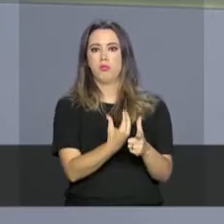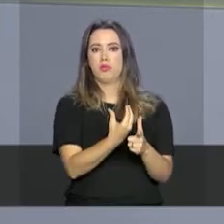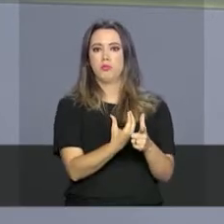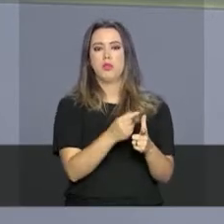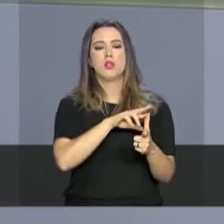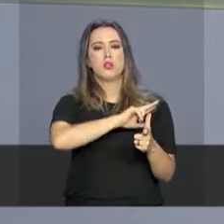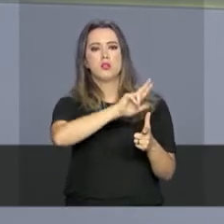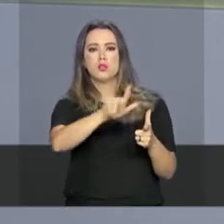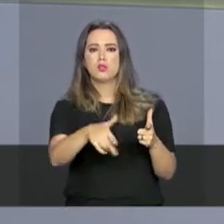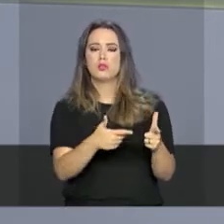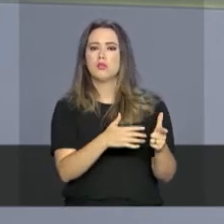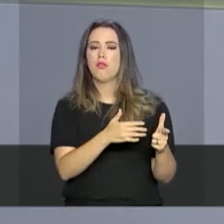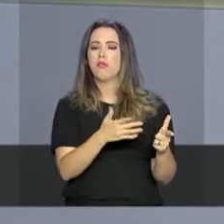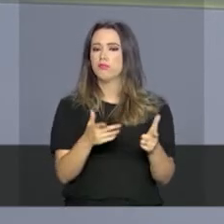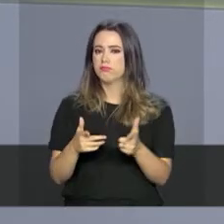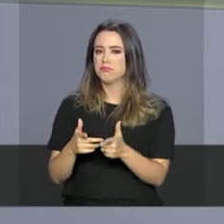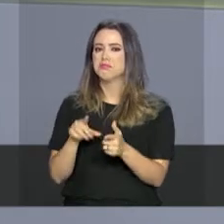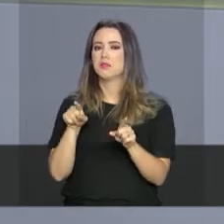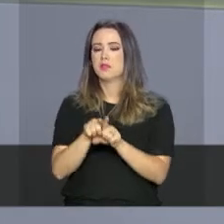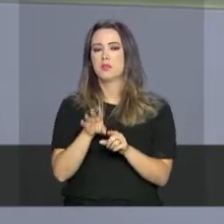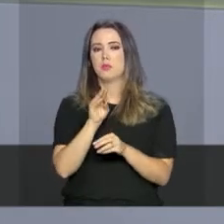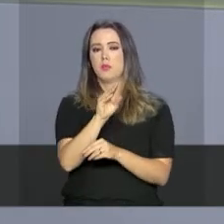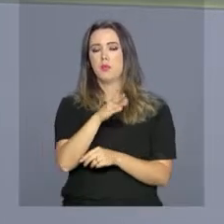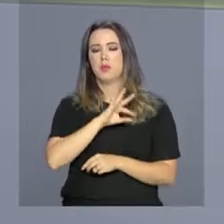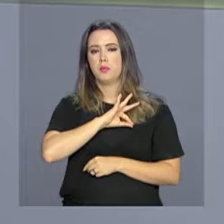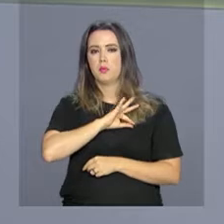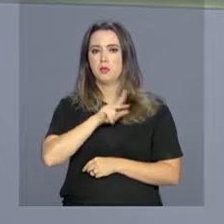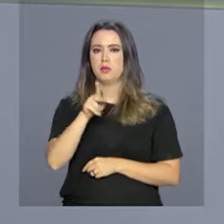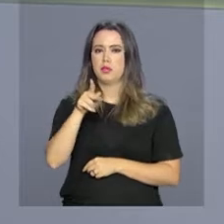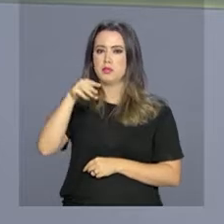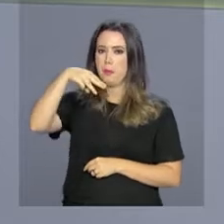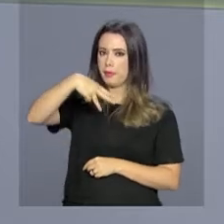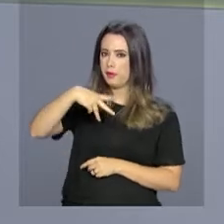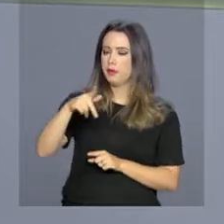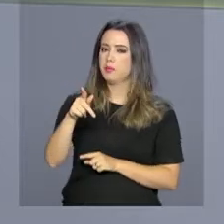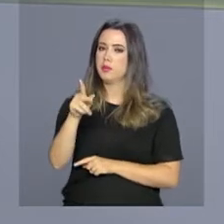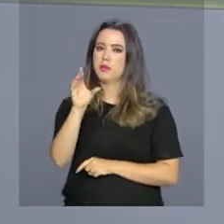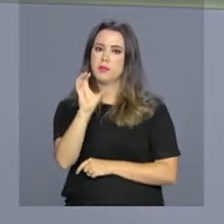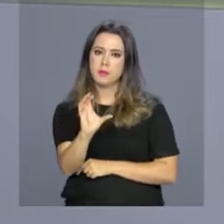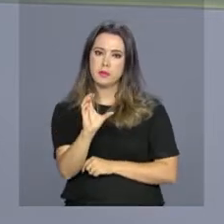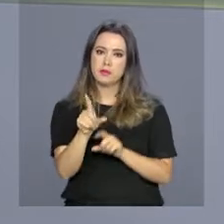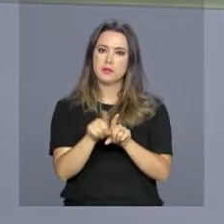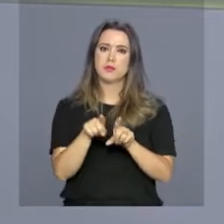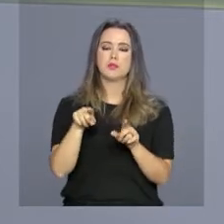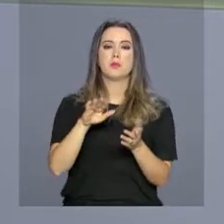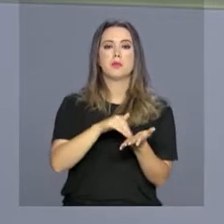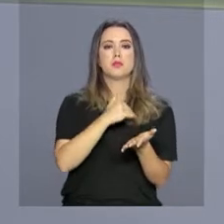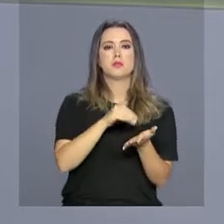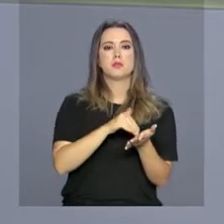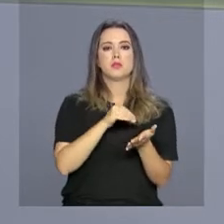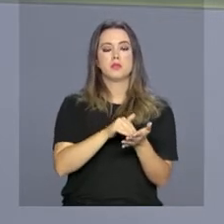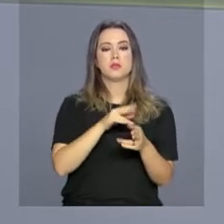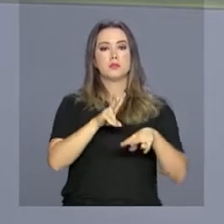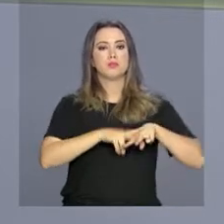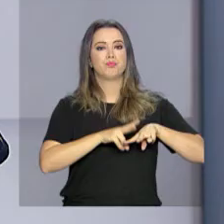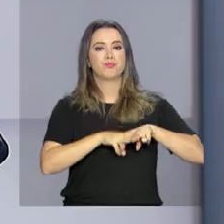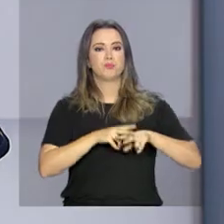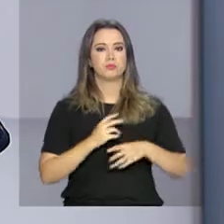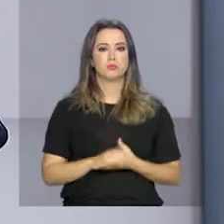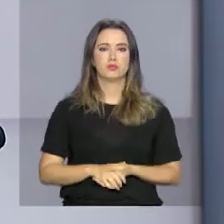diversos calibres para atender as polícias civil e militar e a Secretaria de Estado de Administração